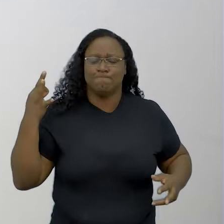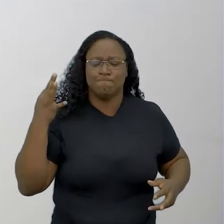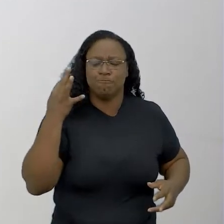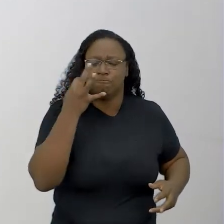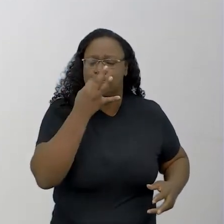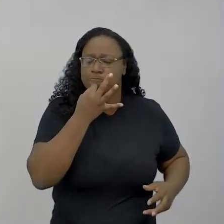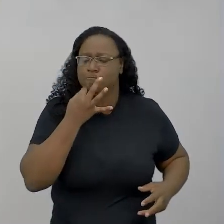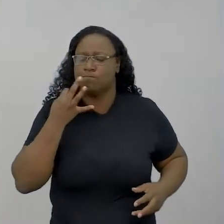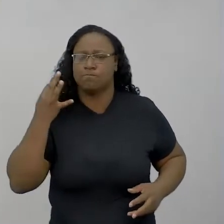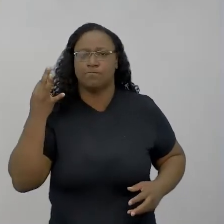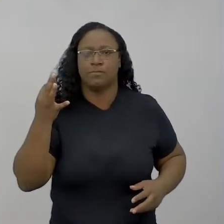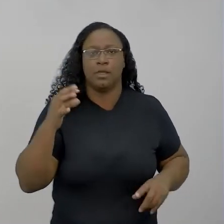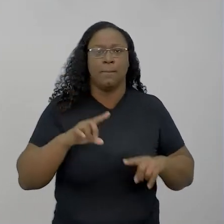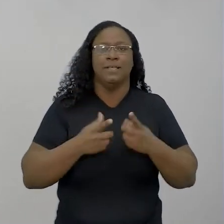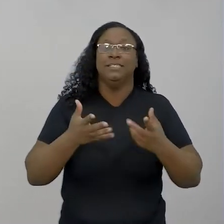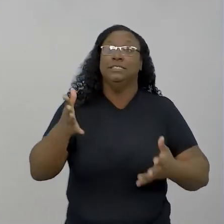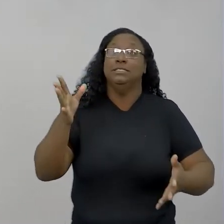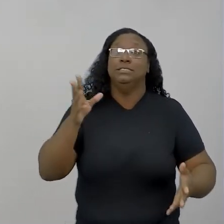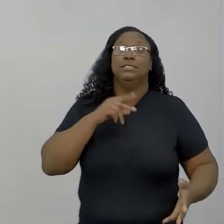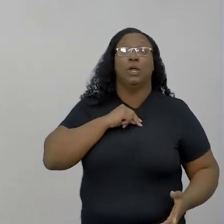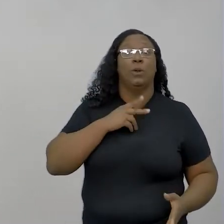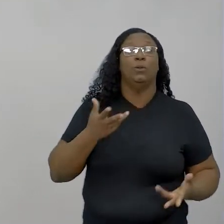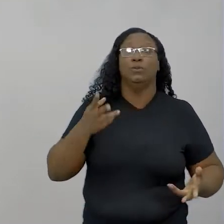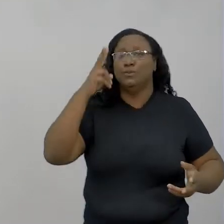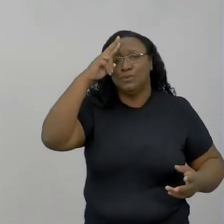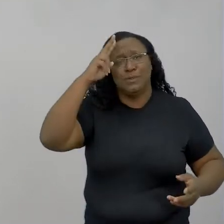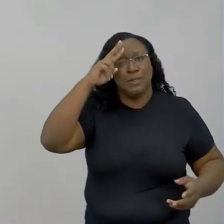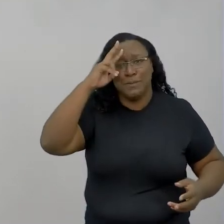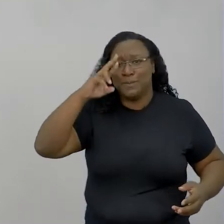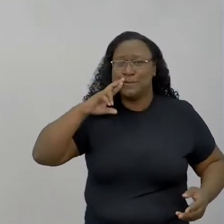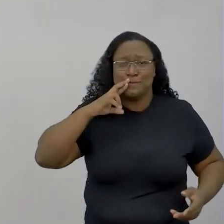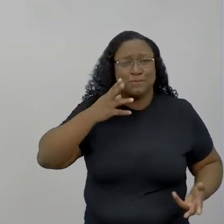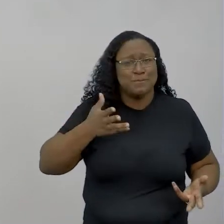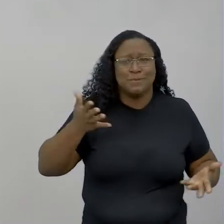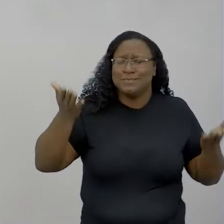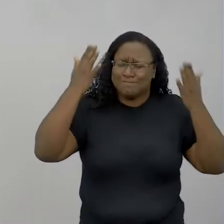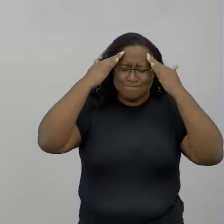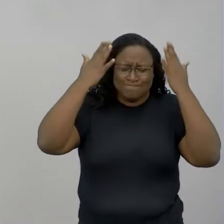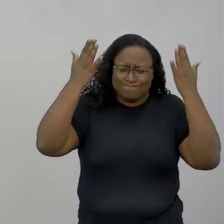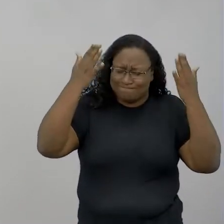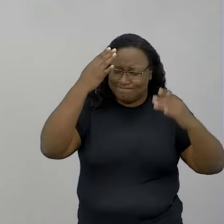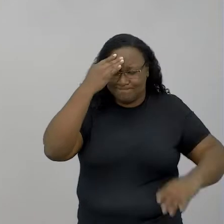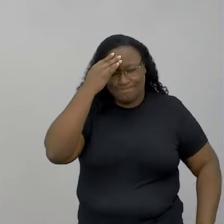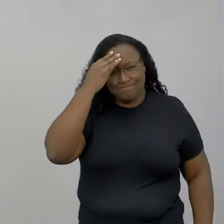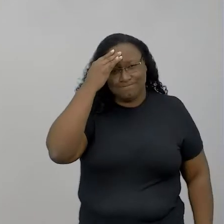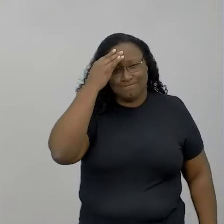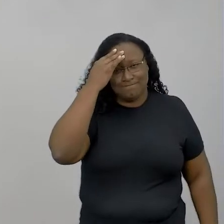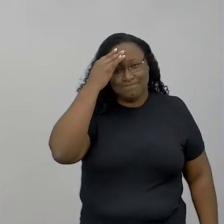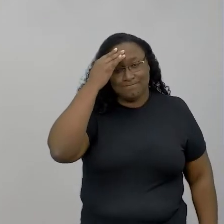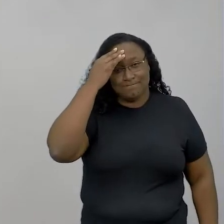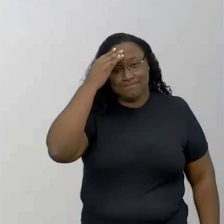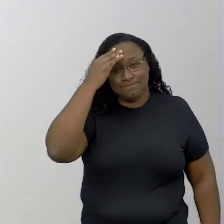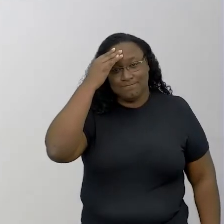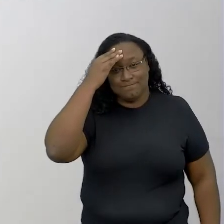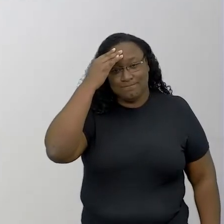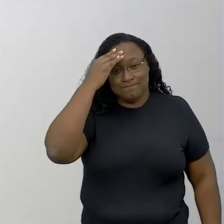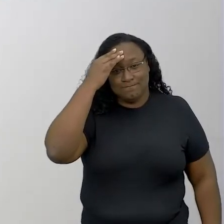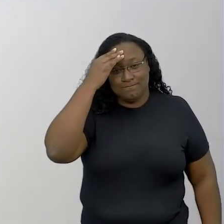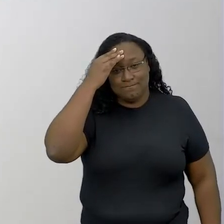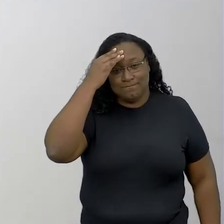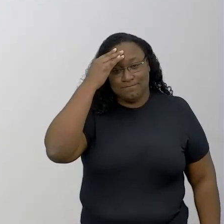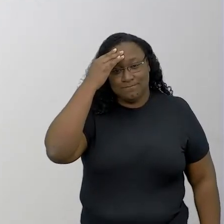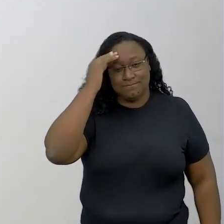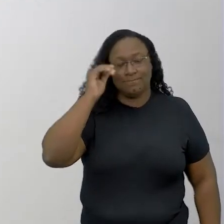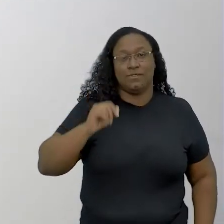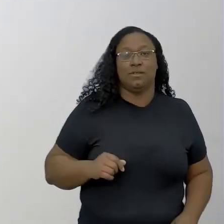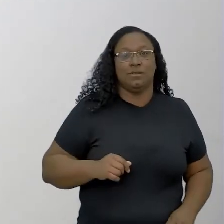se mesmo? lembra? Puxa vida, né? Eu não me lembro a resposta que eu dei naquela época. Começa com em e termina com